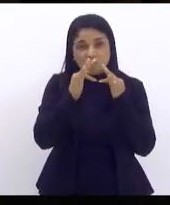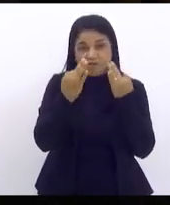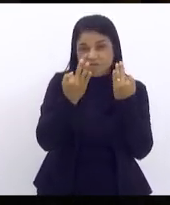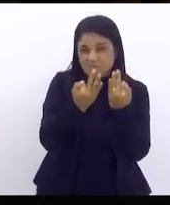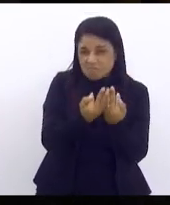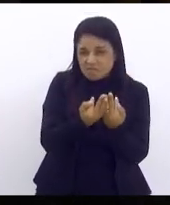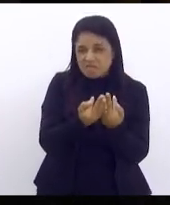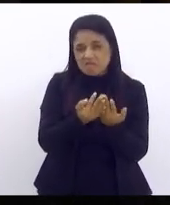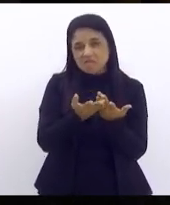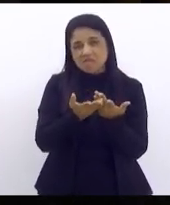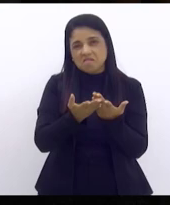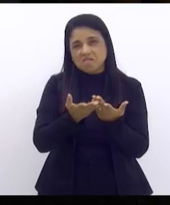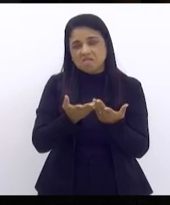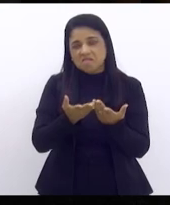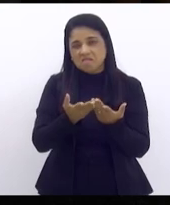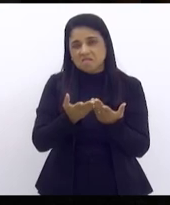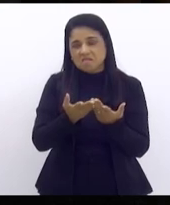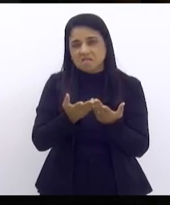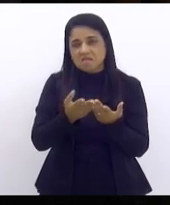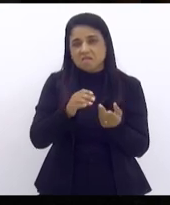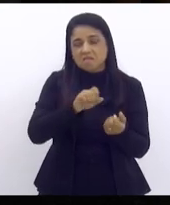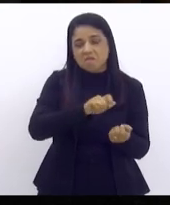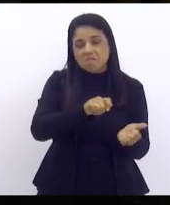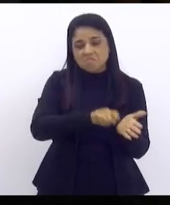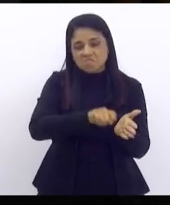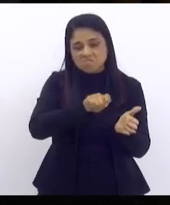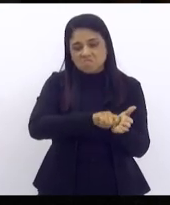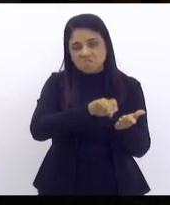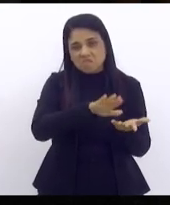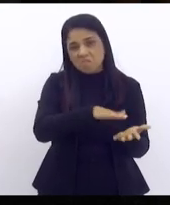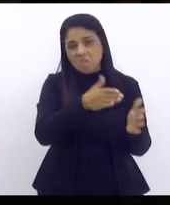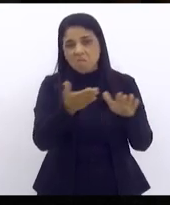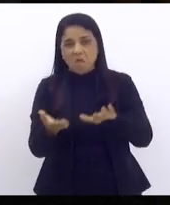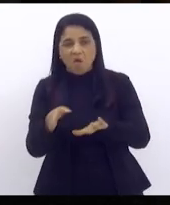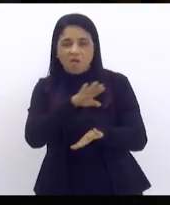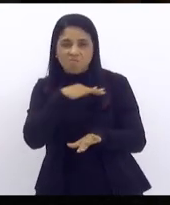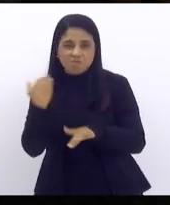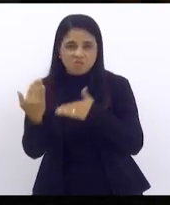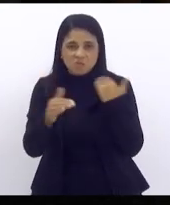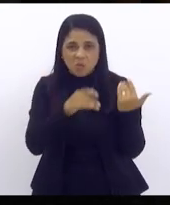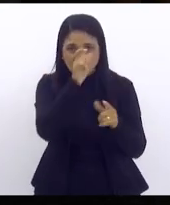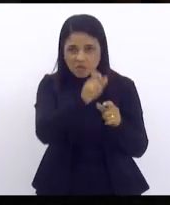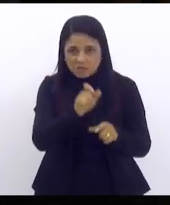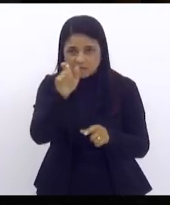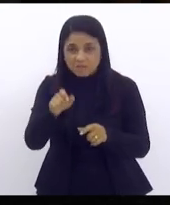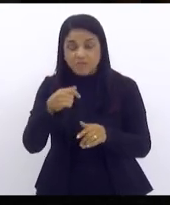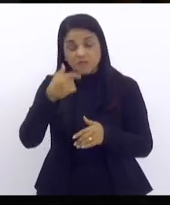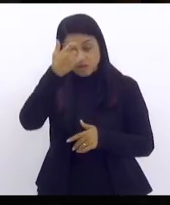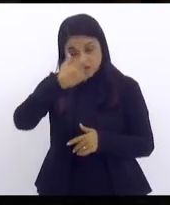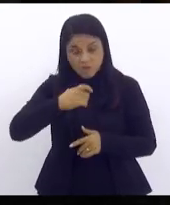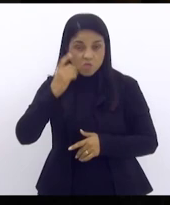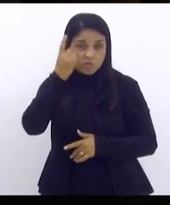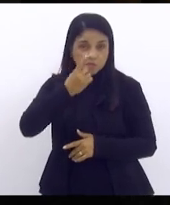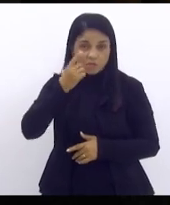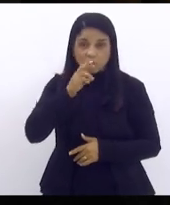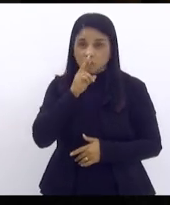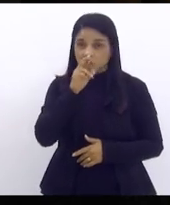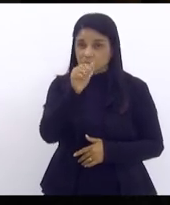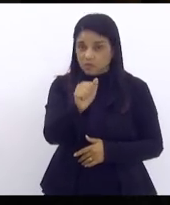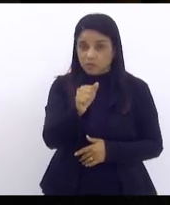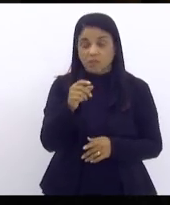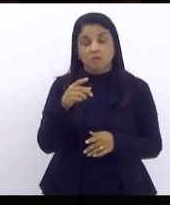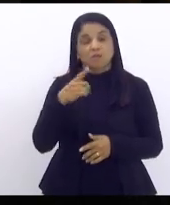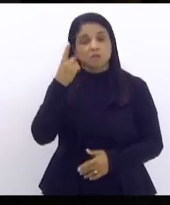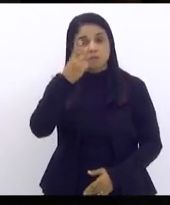com as pessoas entregues à drogadição. Eu, deputado Rodrigo Amorim, assim como meus colegas, deputado